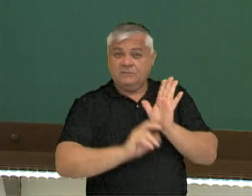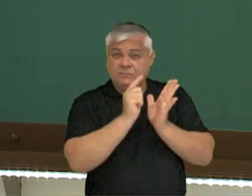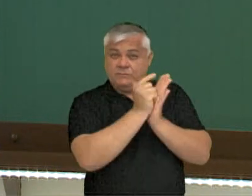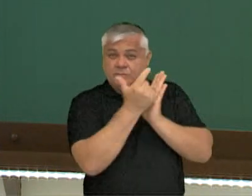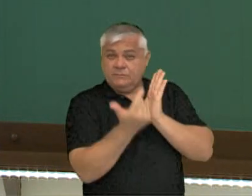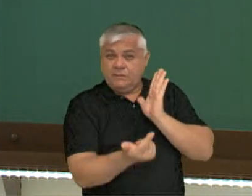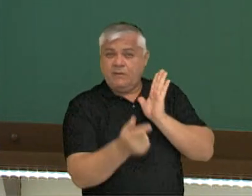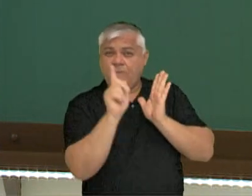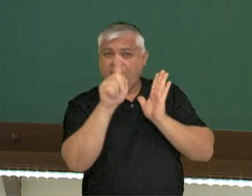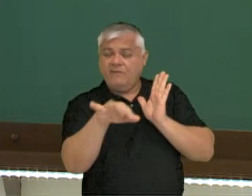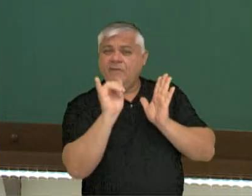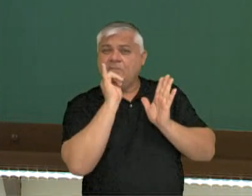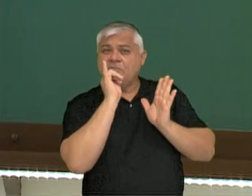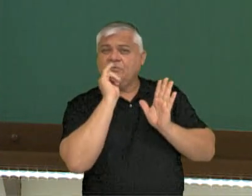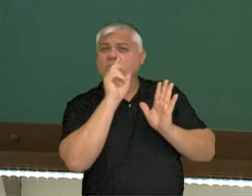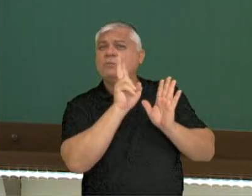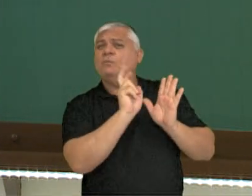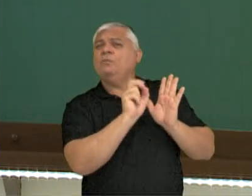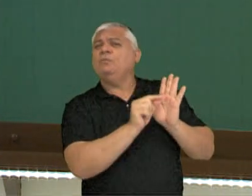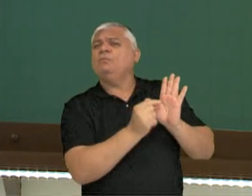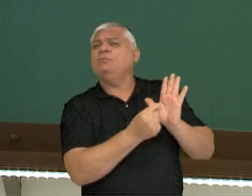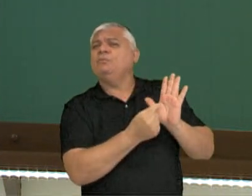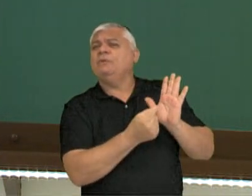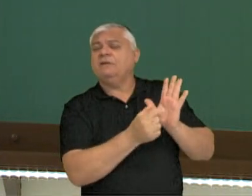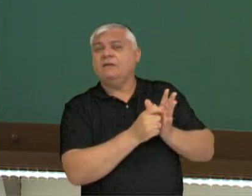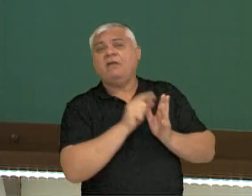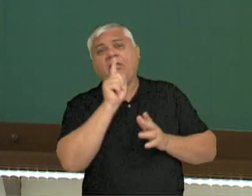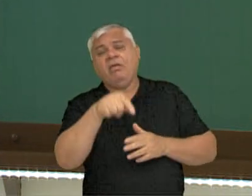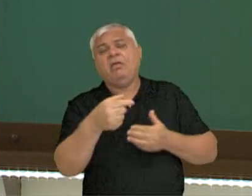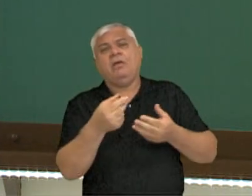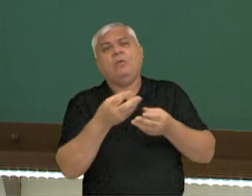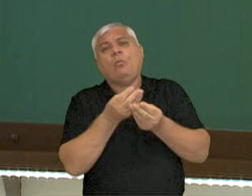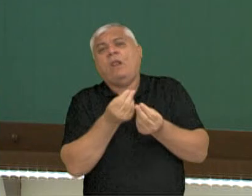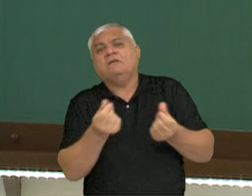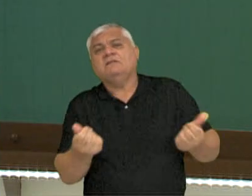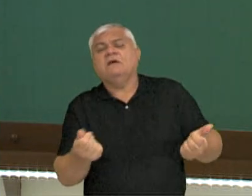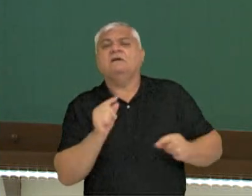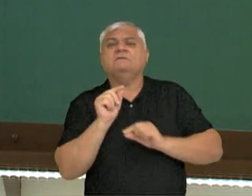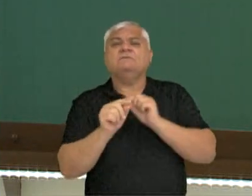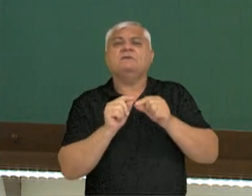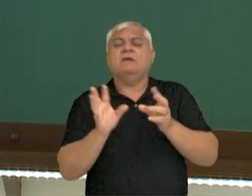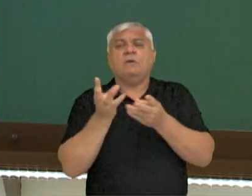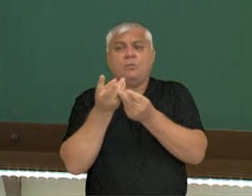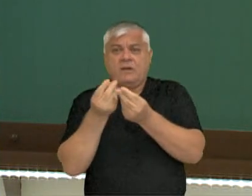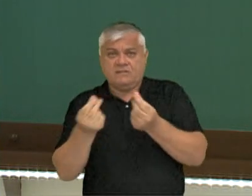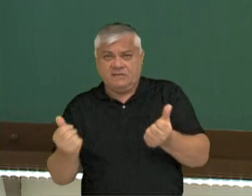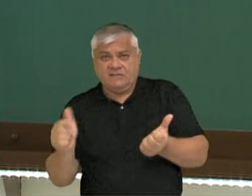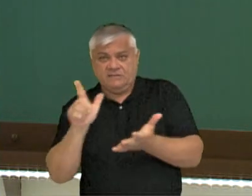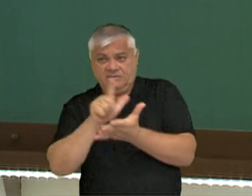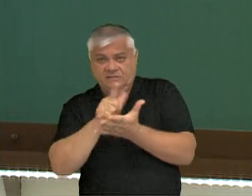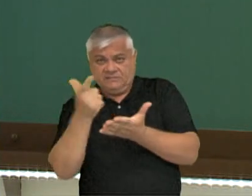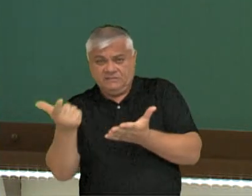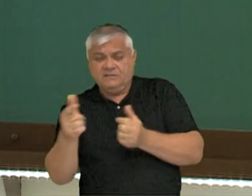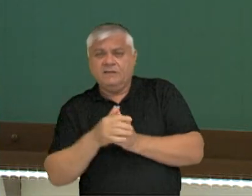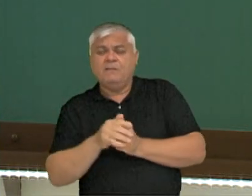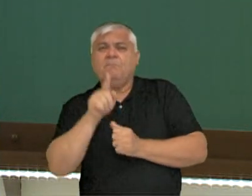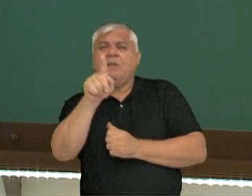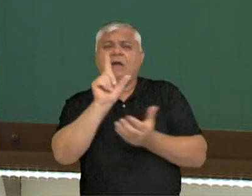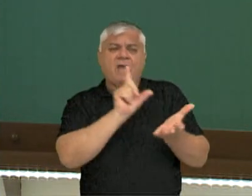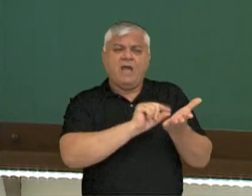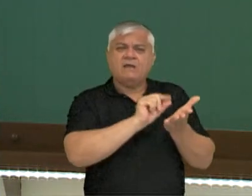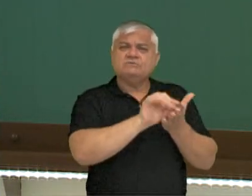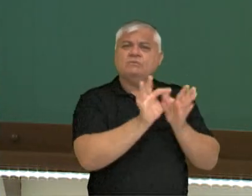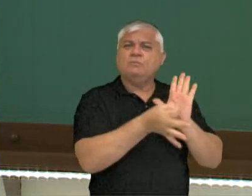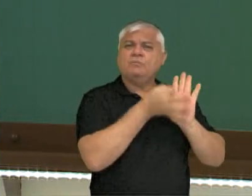meus queridos alunos, fala sobre o quê? Sobre uma atualidade. Mas qual é a diferença do editorial para o artigo